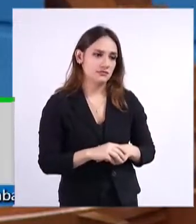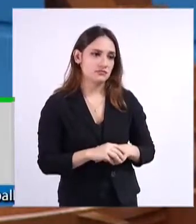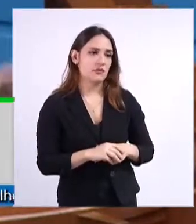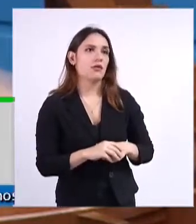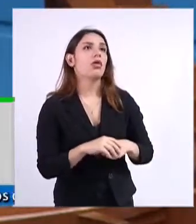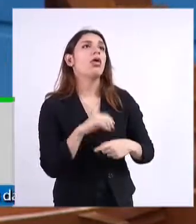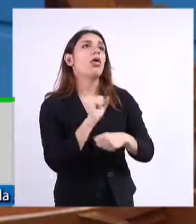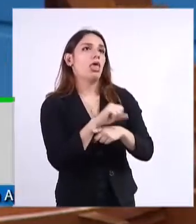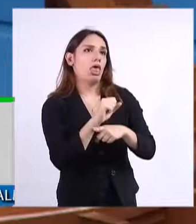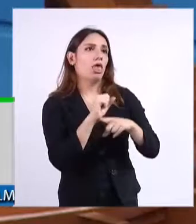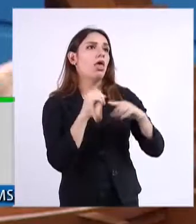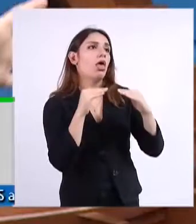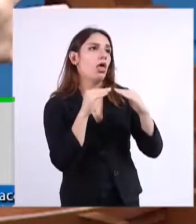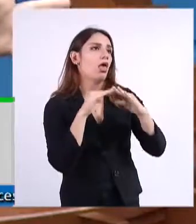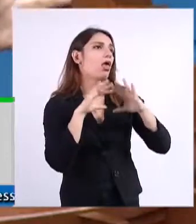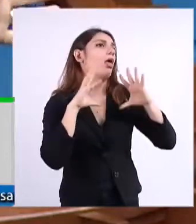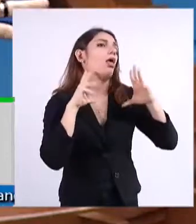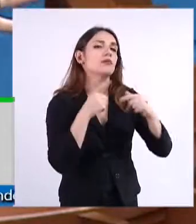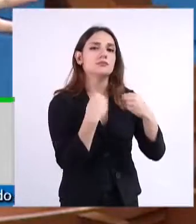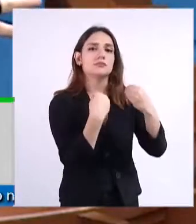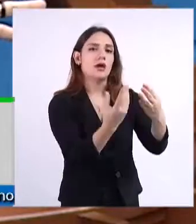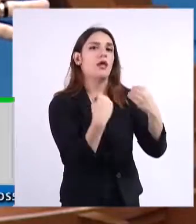Abaixa as calças, as cuecas,